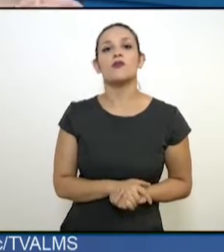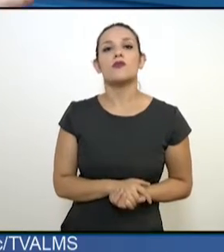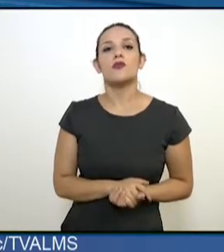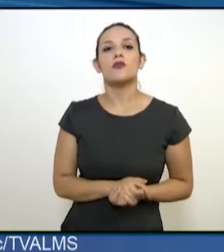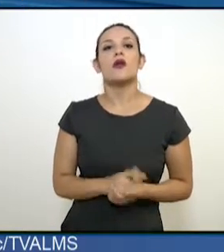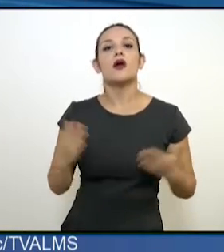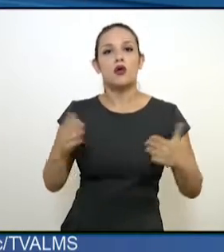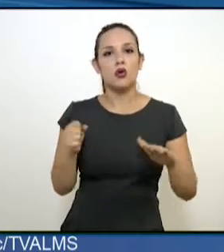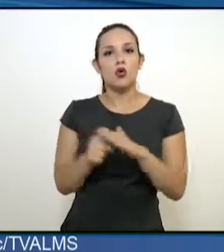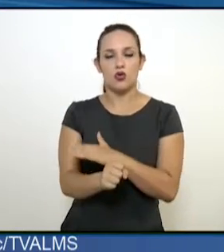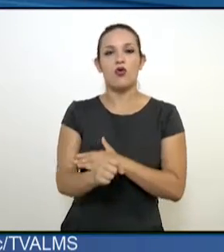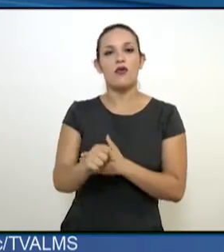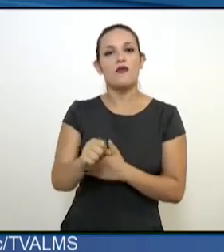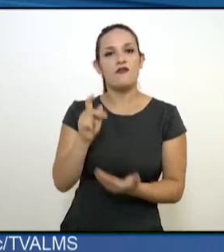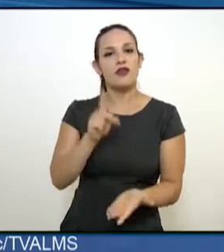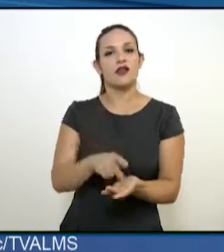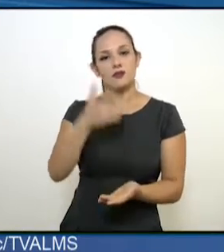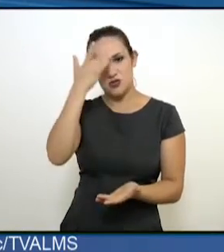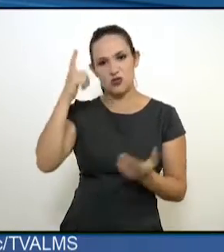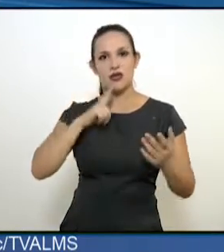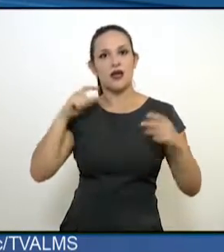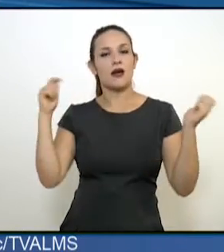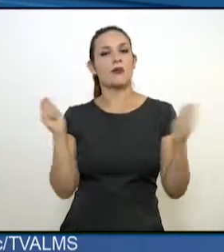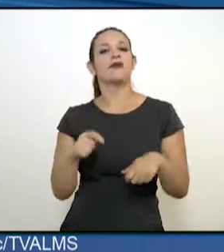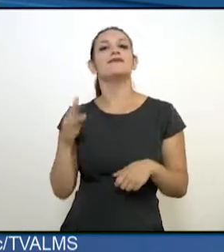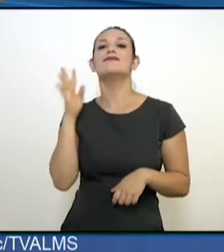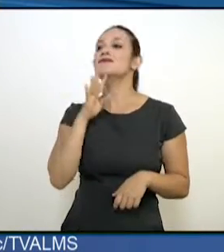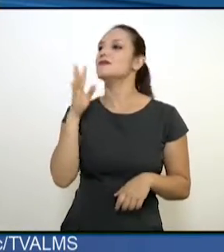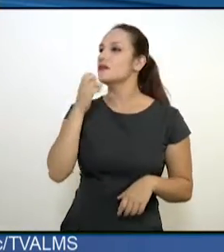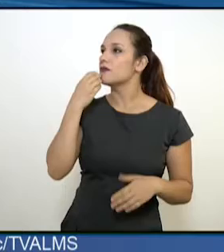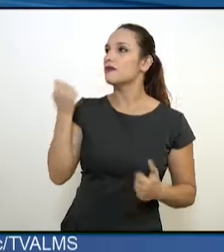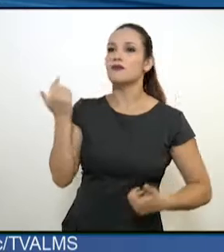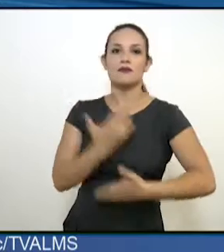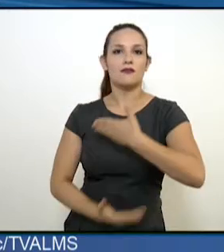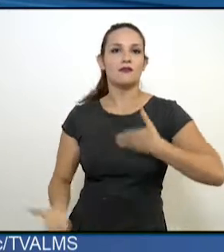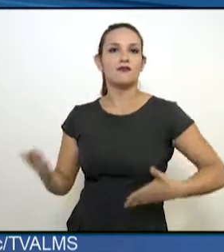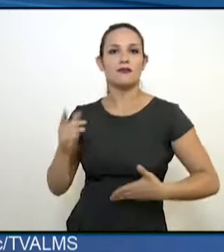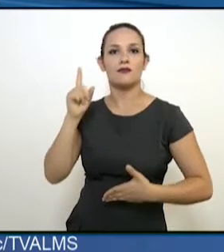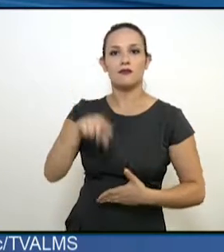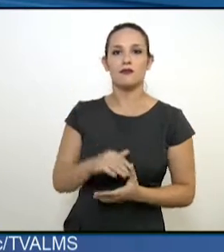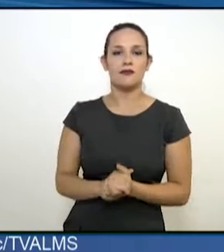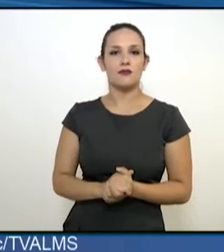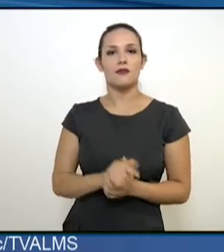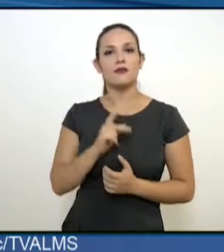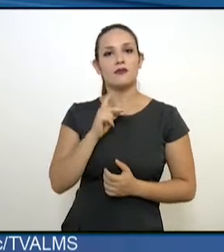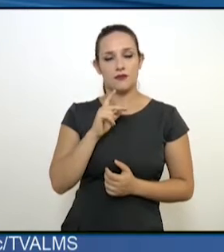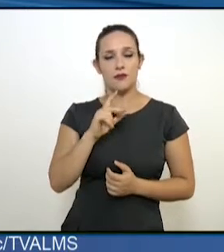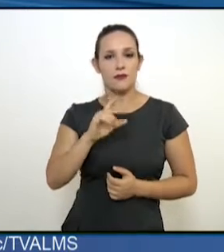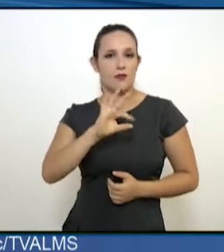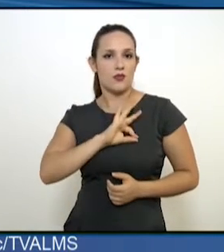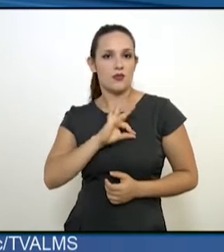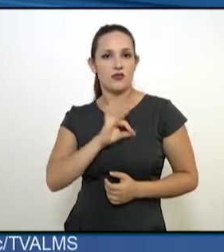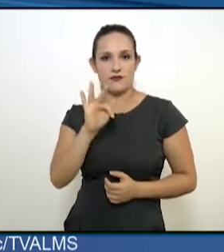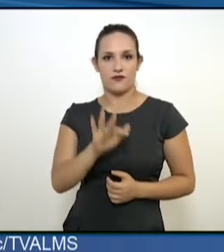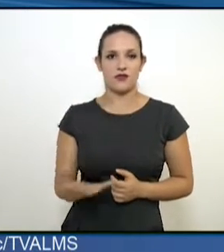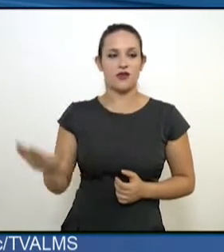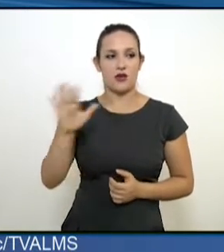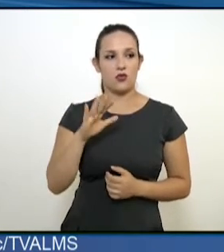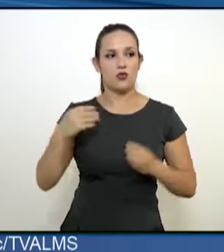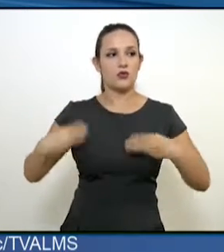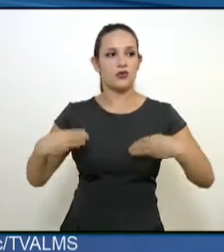é realmente aquele que detém uma simpatia por parte de toda a Polícia Federal. O ministro